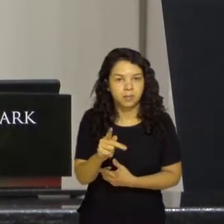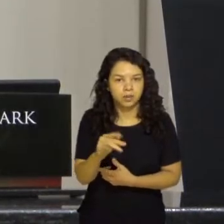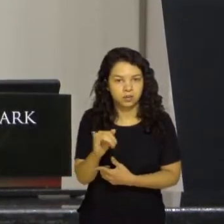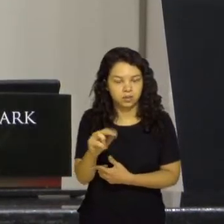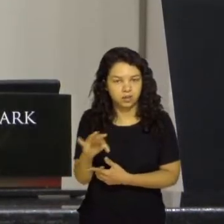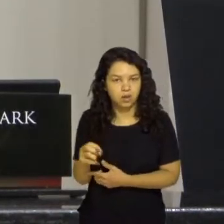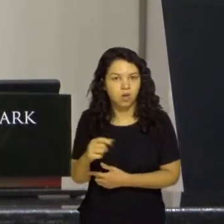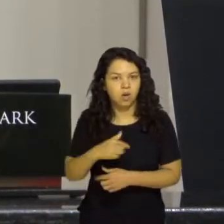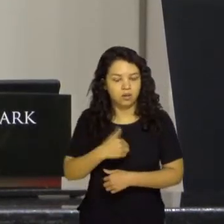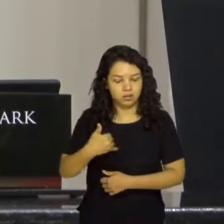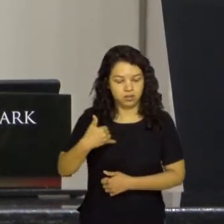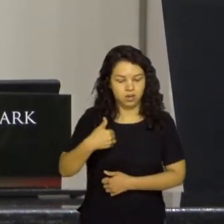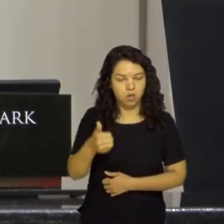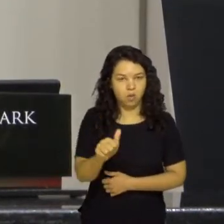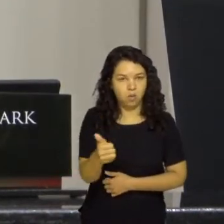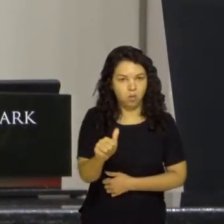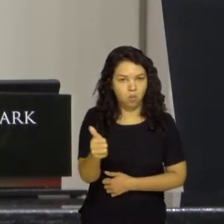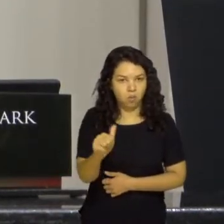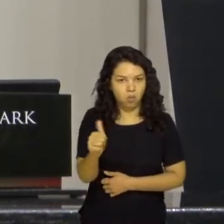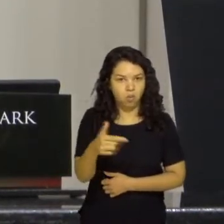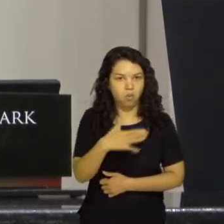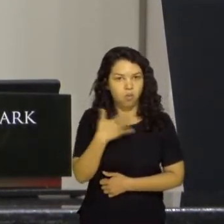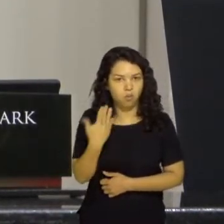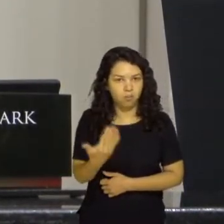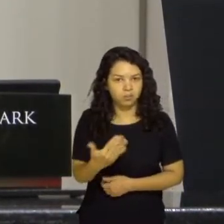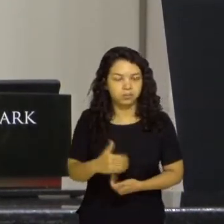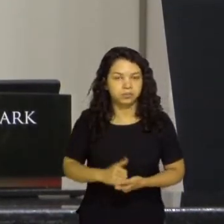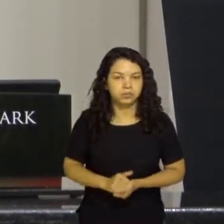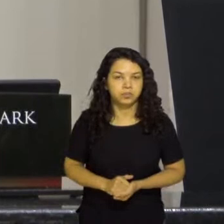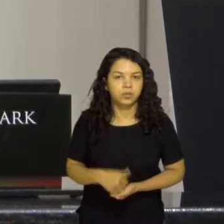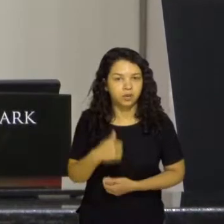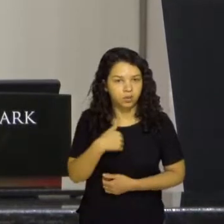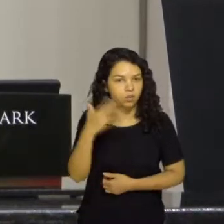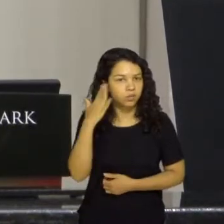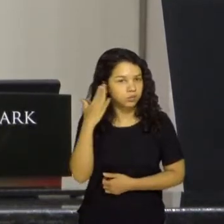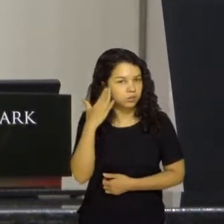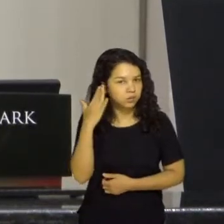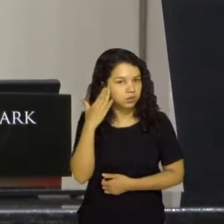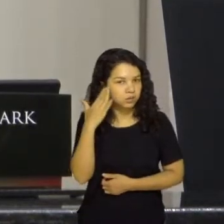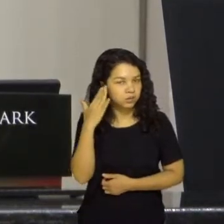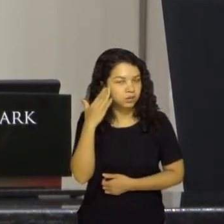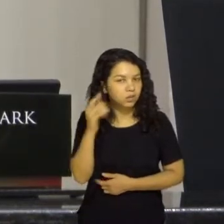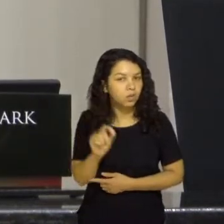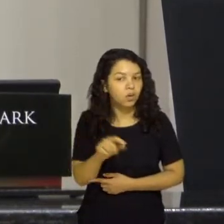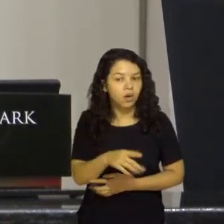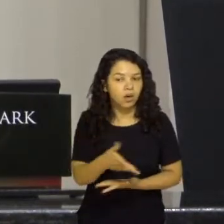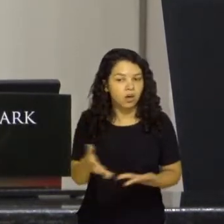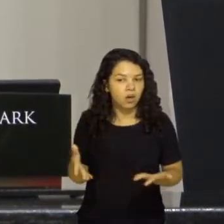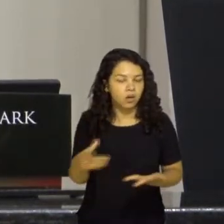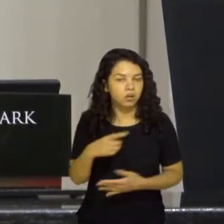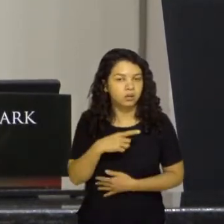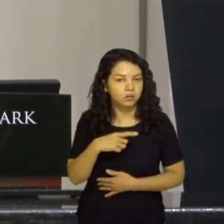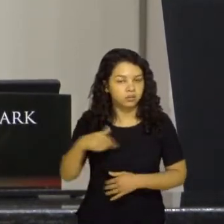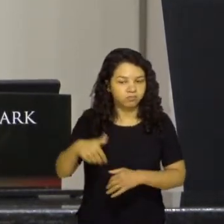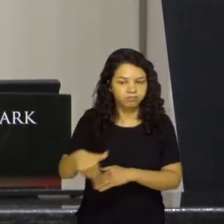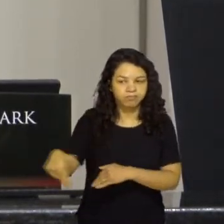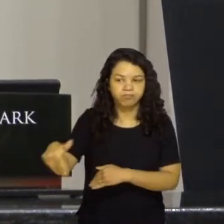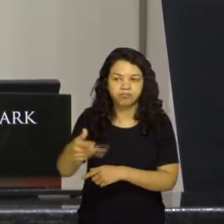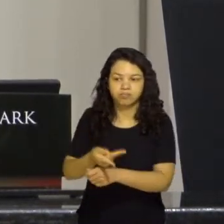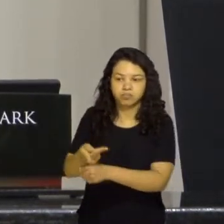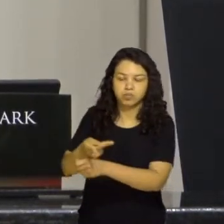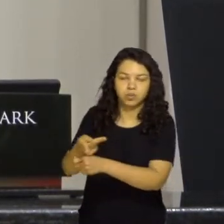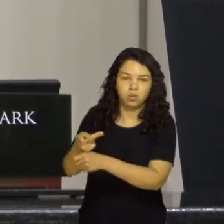eu tinha 11 anos, faleceu. E eu sei o que é sair e procurar uma